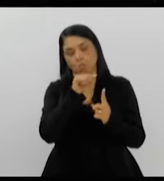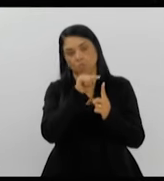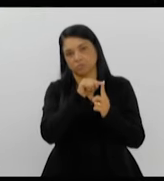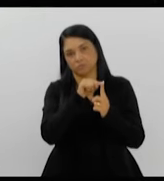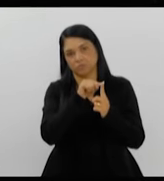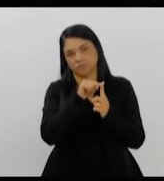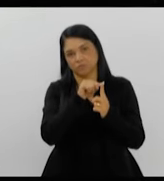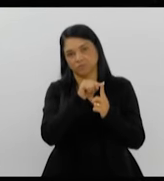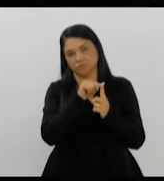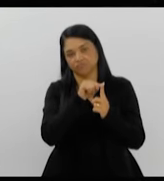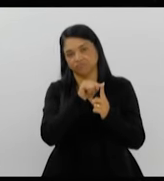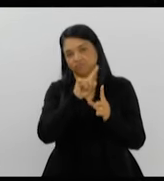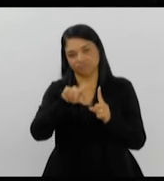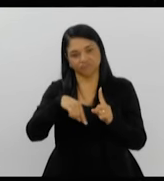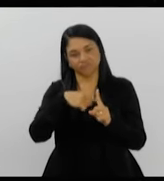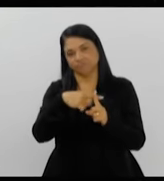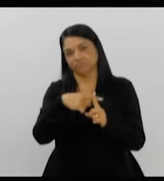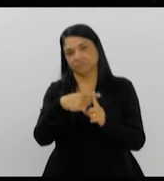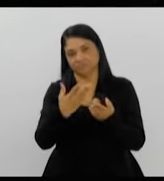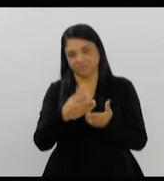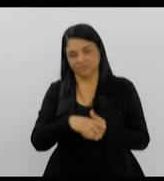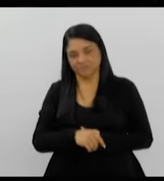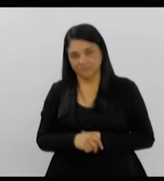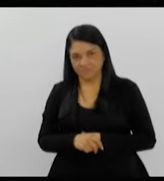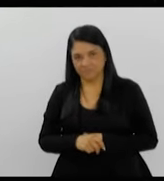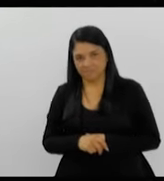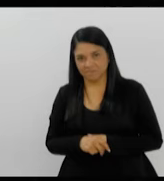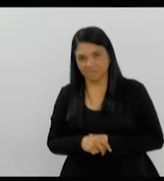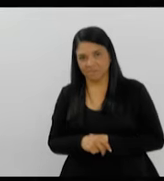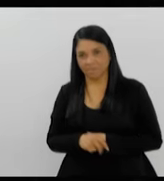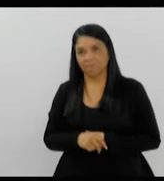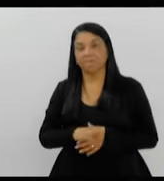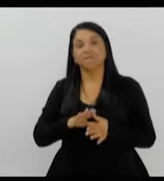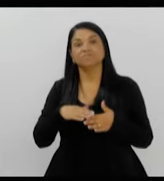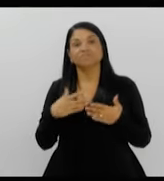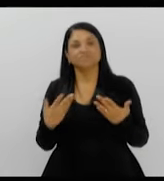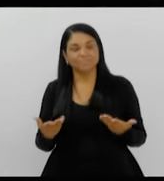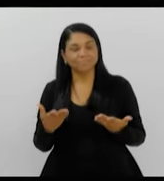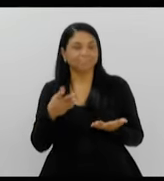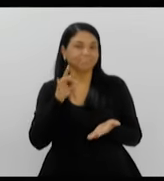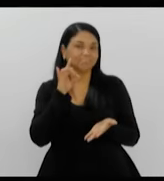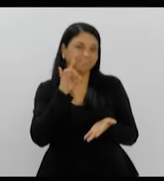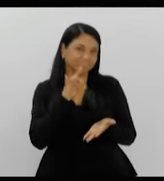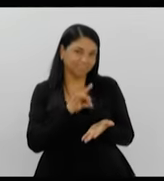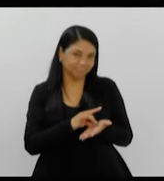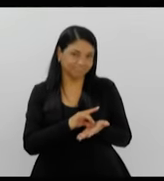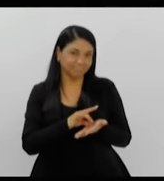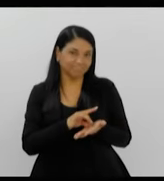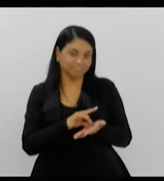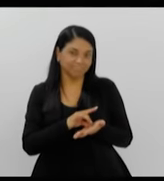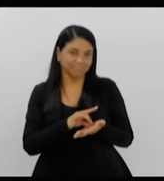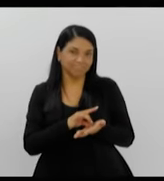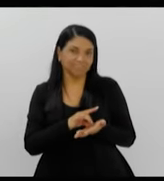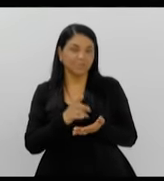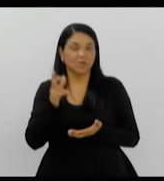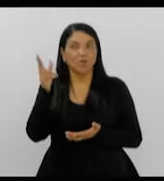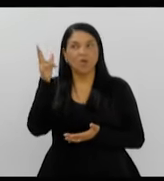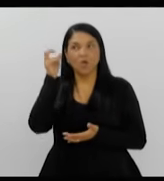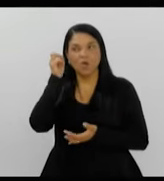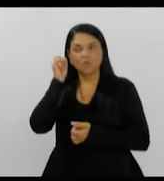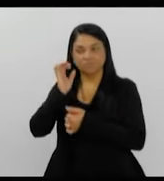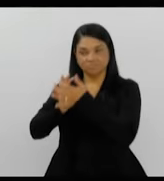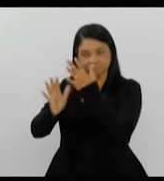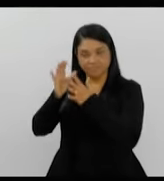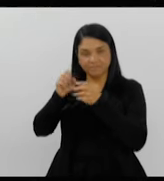foram colimados então senhor presidente Presidente Então na verdade o que a gente mais Ouve aqui no